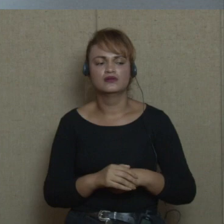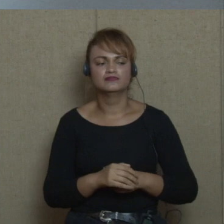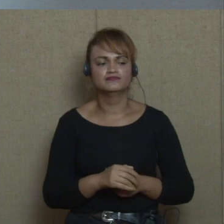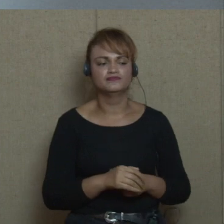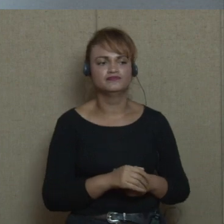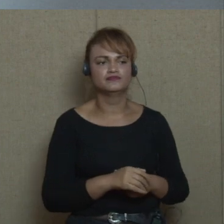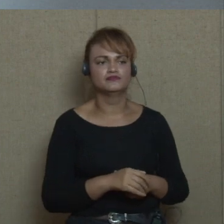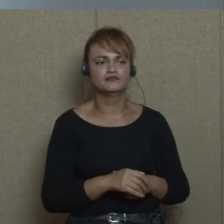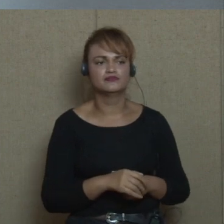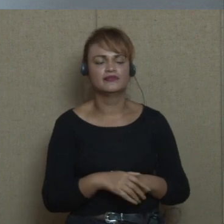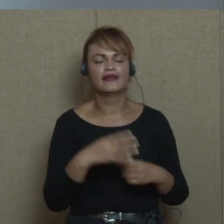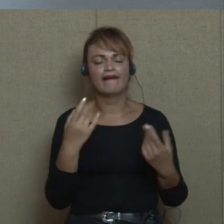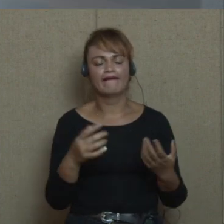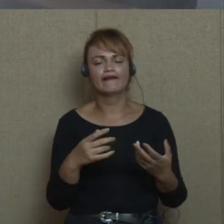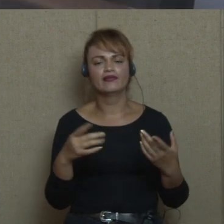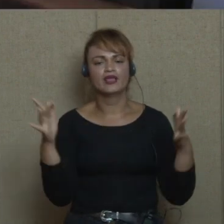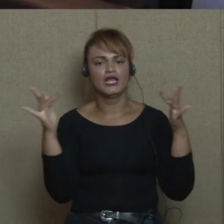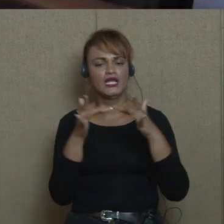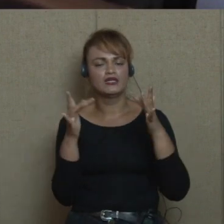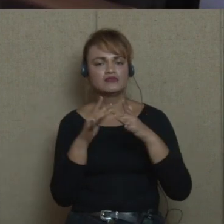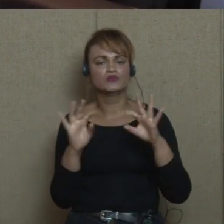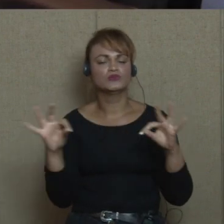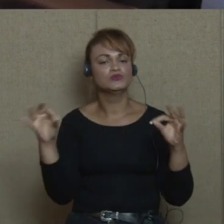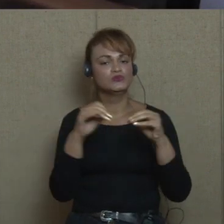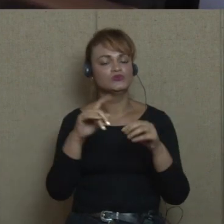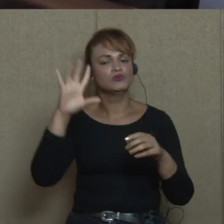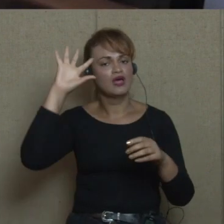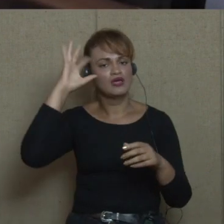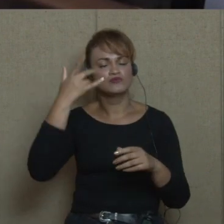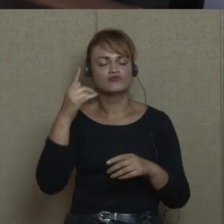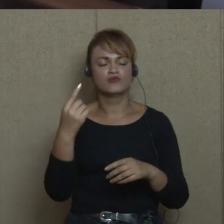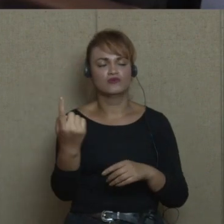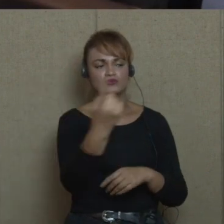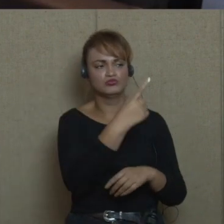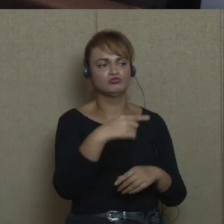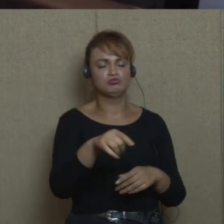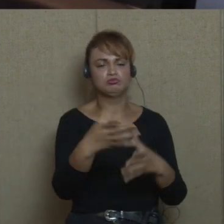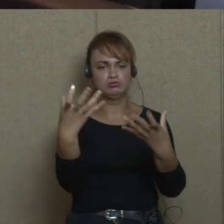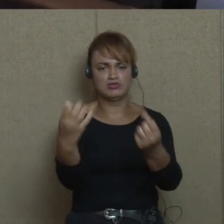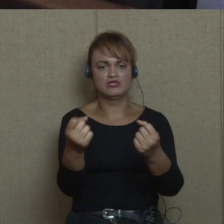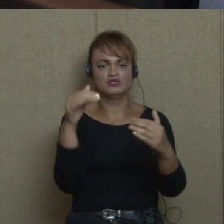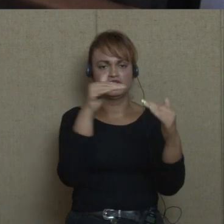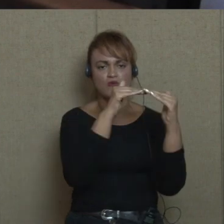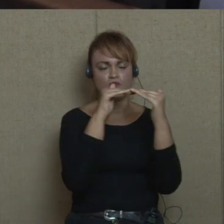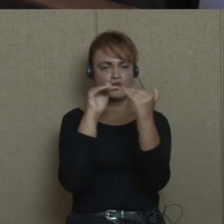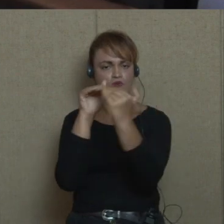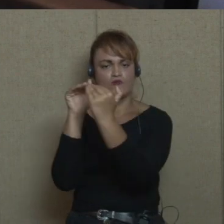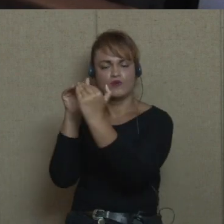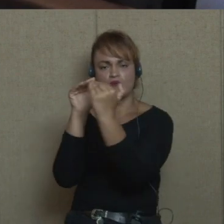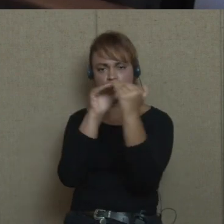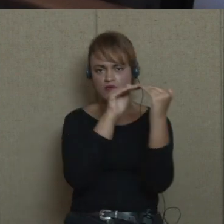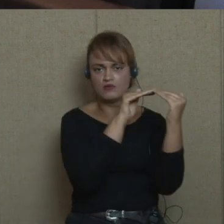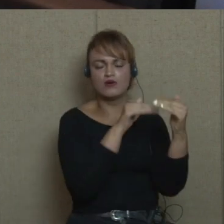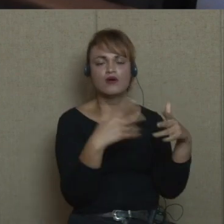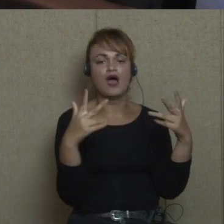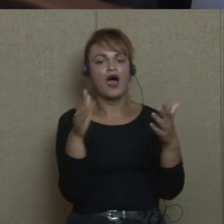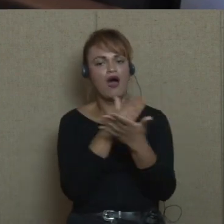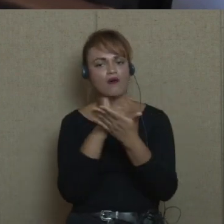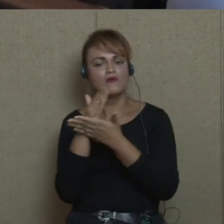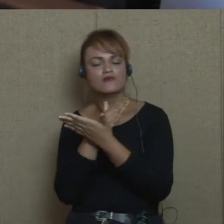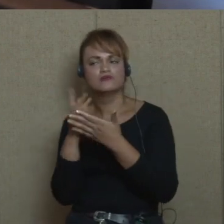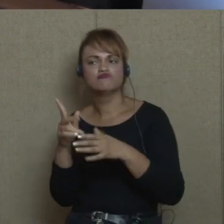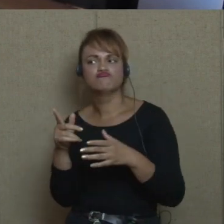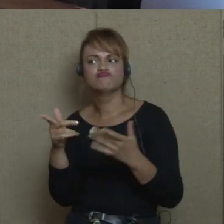em relação a que tudo seja decidido por unanimidade. Alguns estão defendendo que